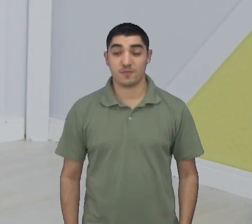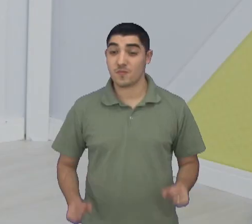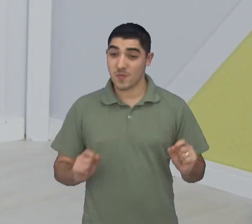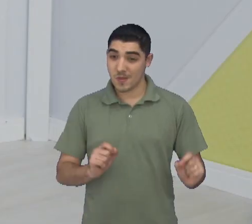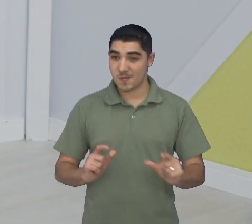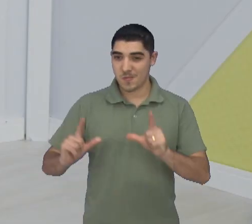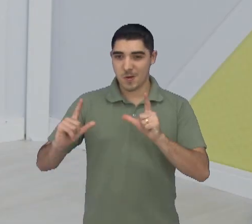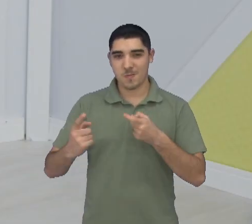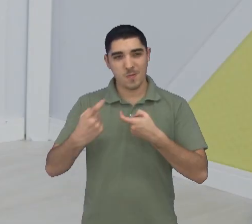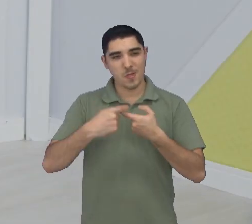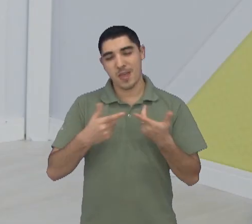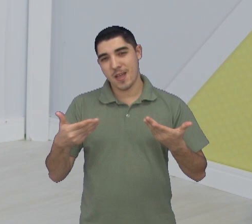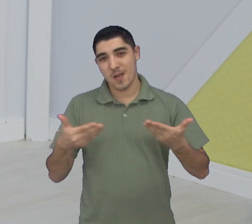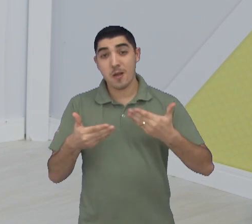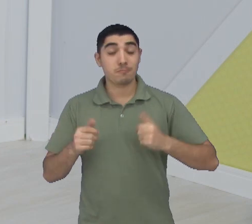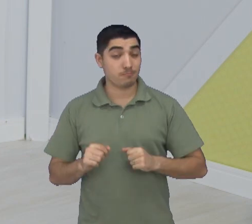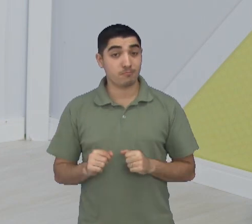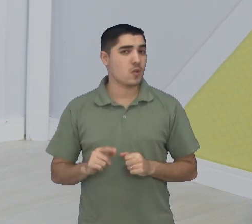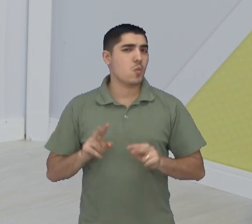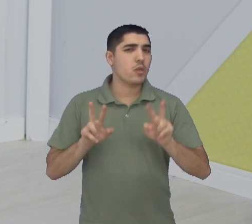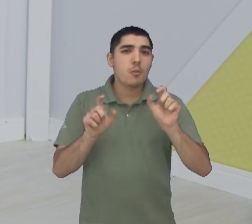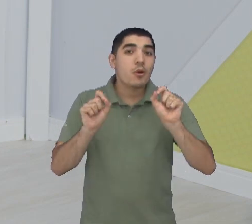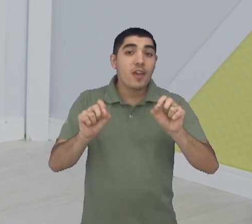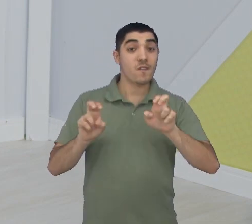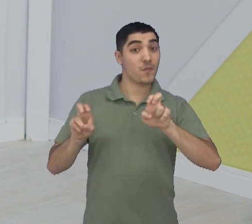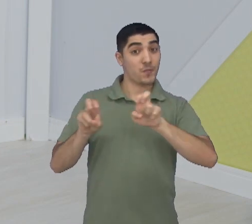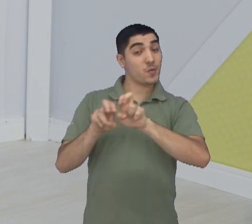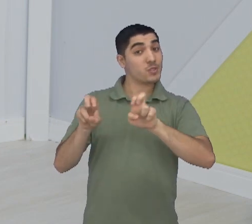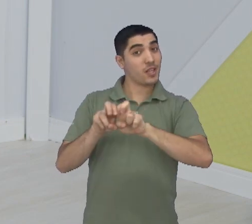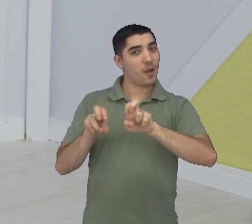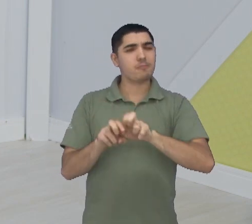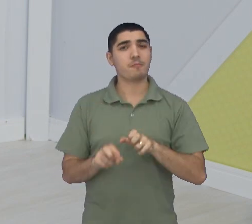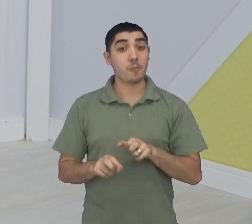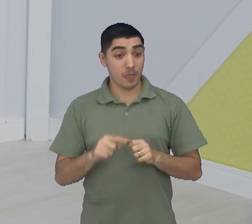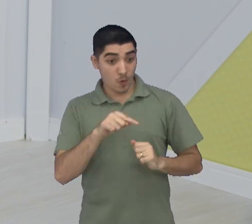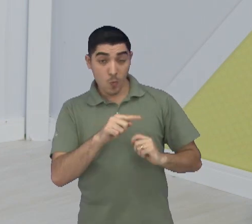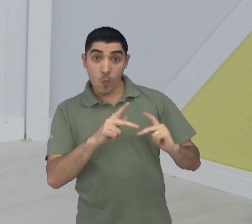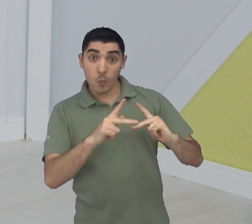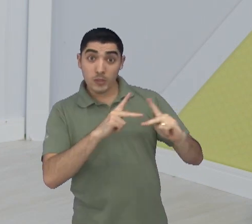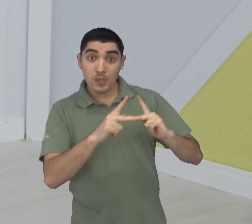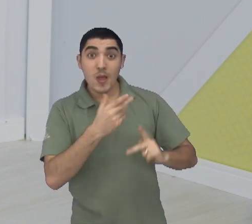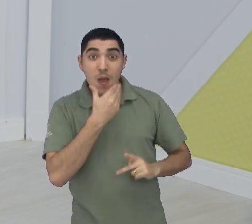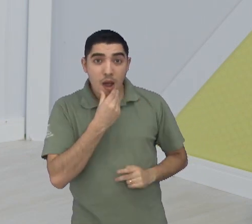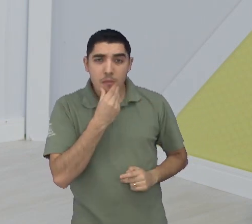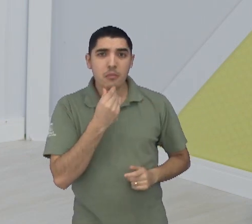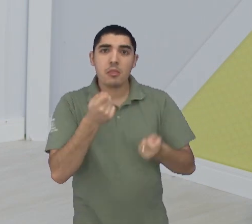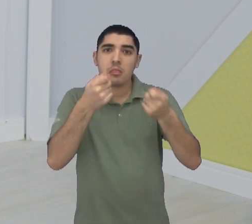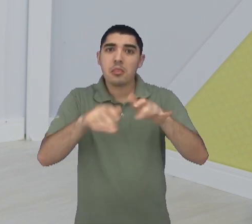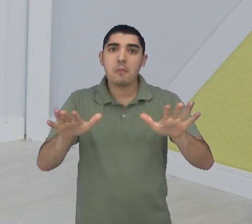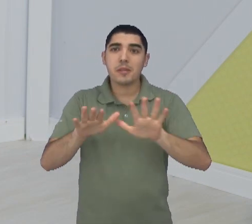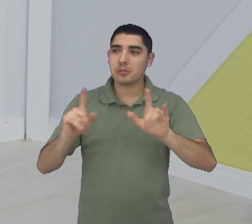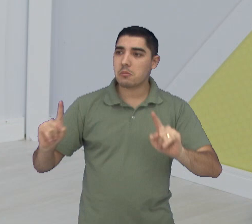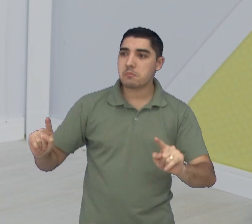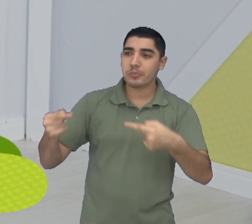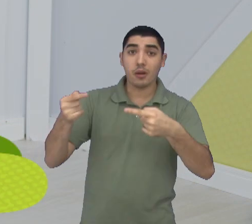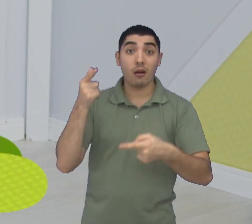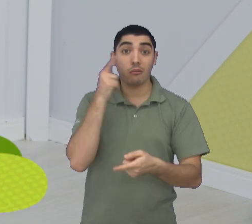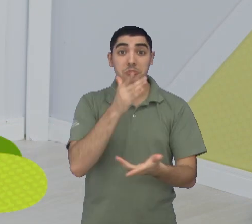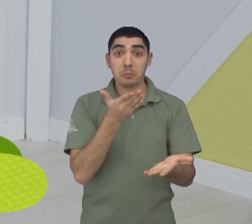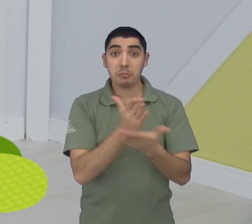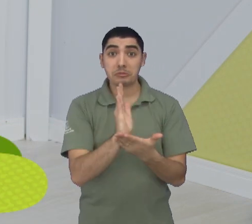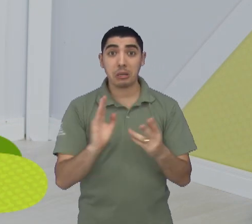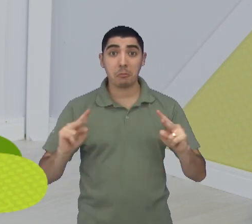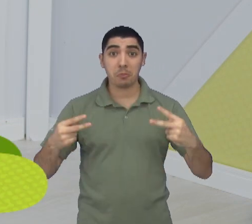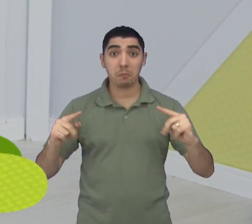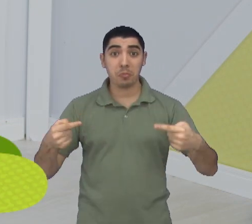Voltamos com Hora do Esporte para falar sobre futsal, porque o São José nem precisou entrar em quadra para se classificar para a fase